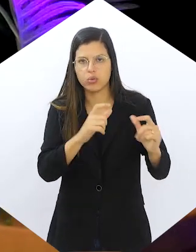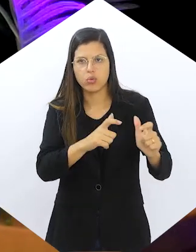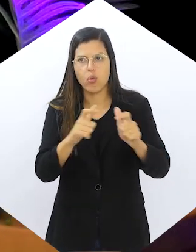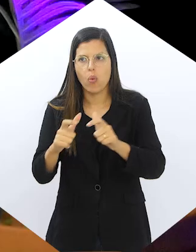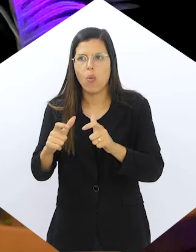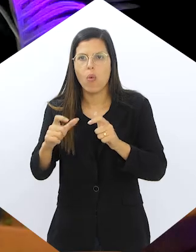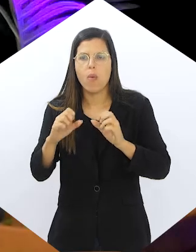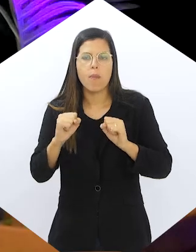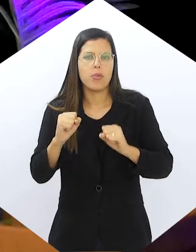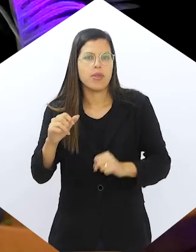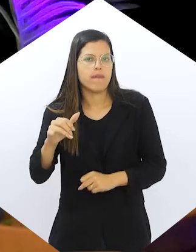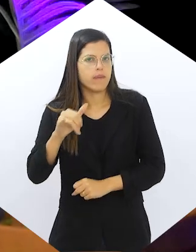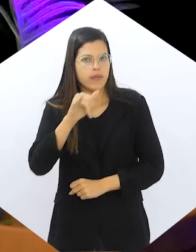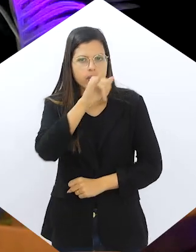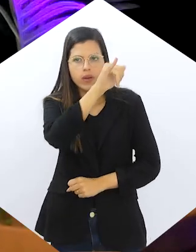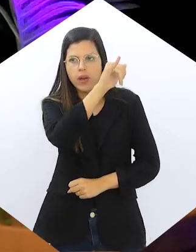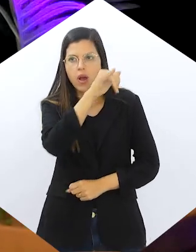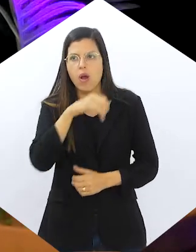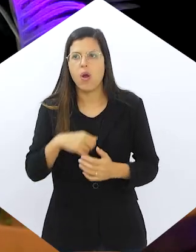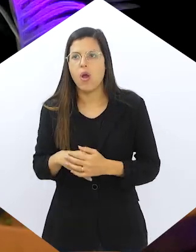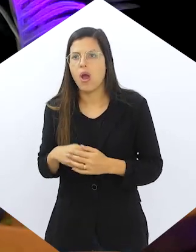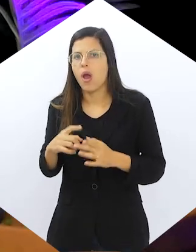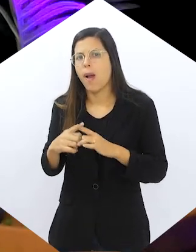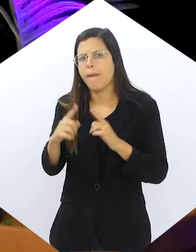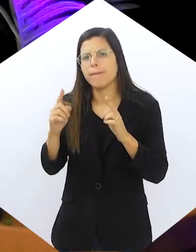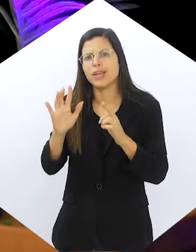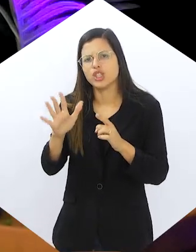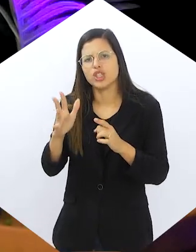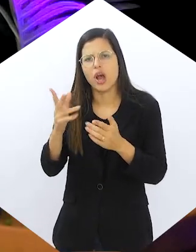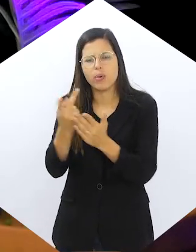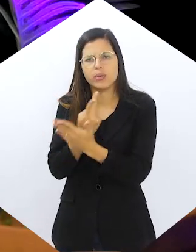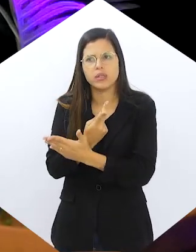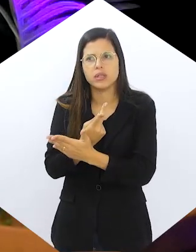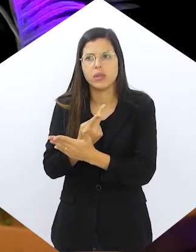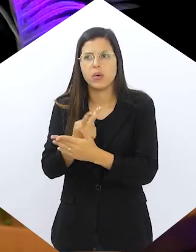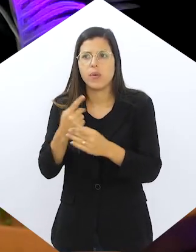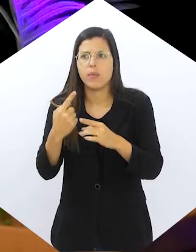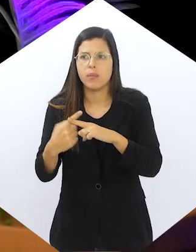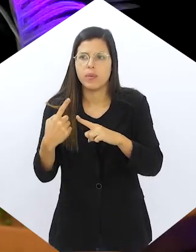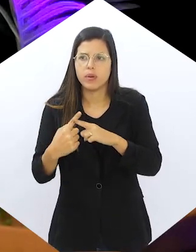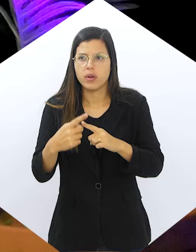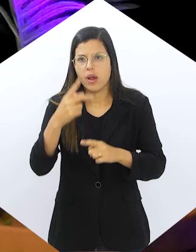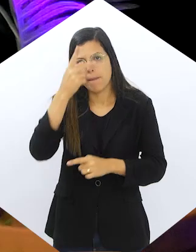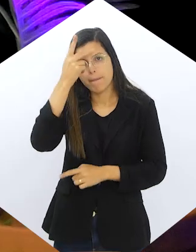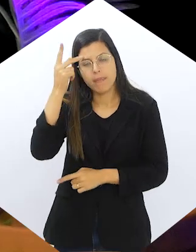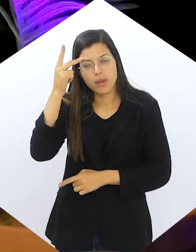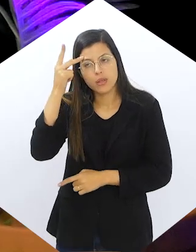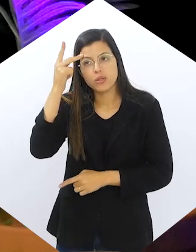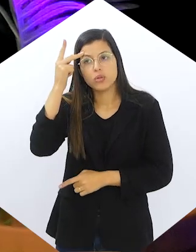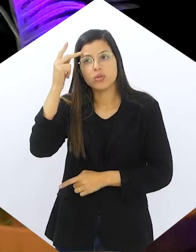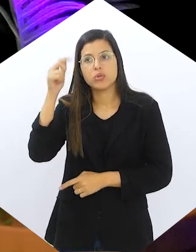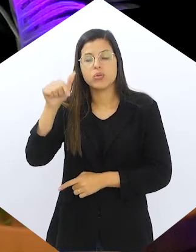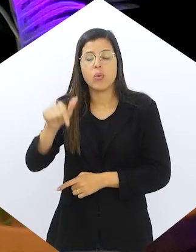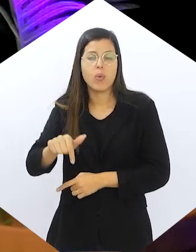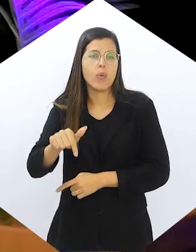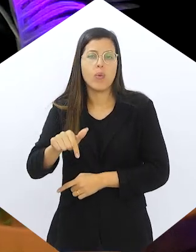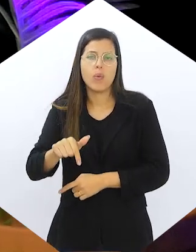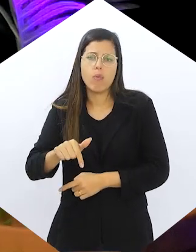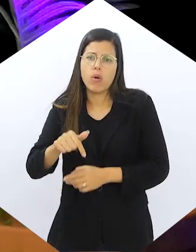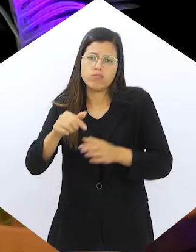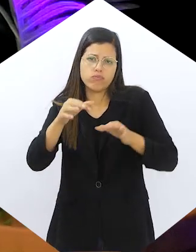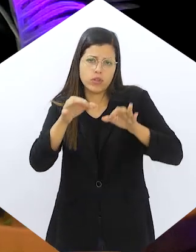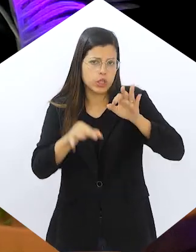poder viajar de avião com ele. Mas eu vejo cães que viajaram, porque a pessoa foi